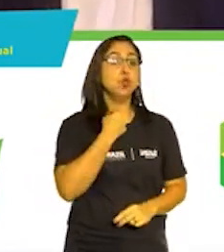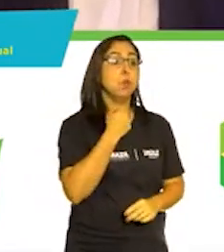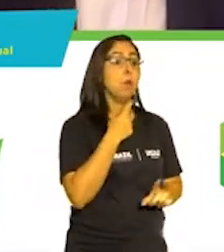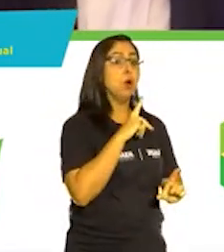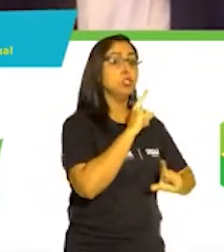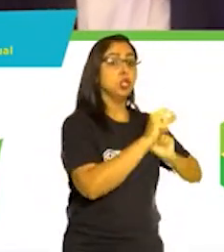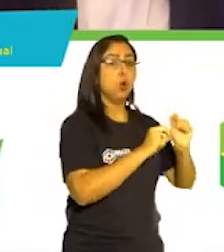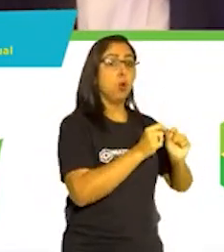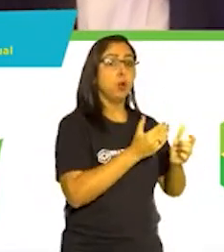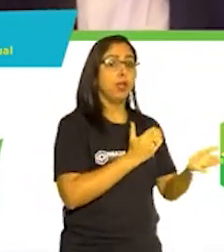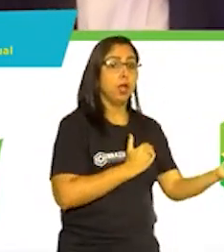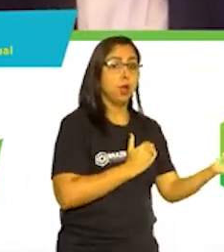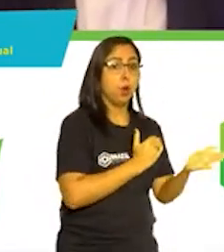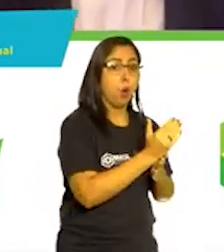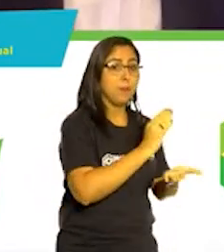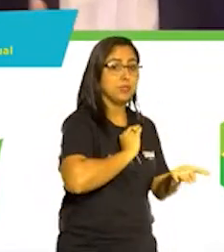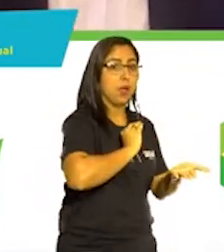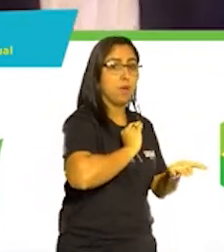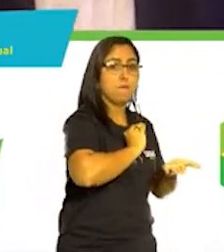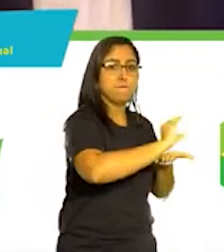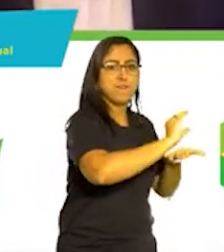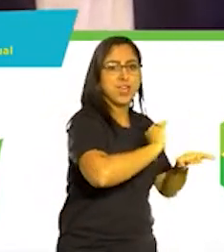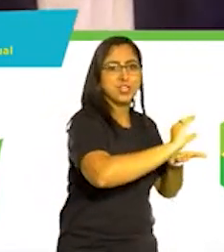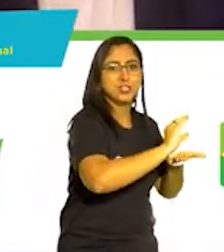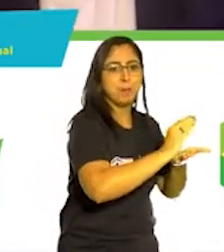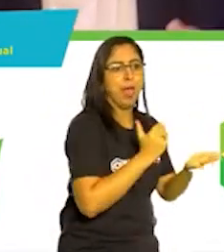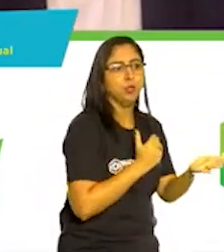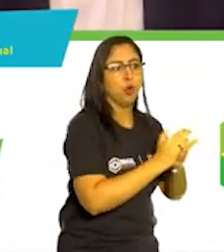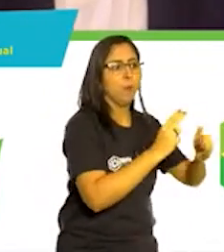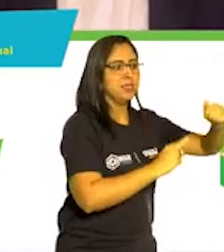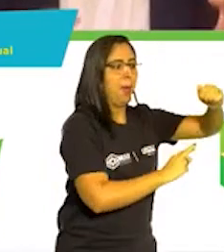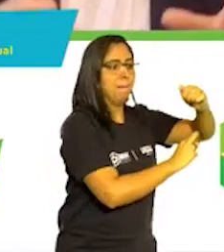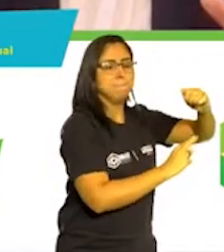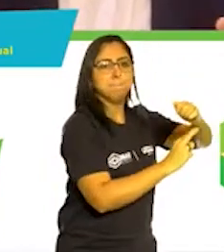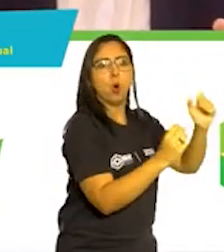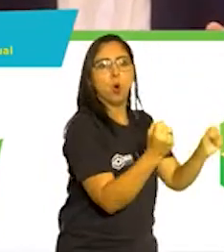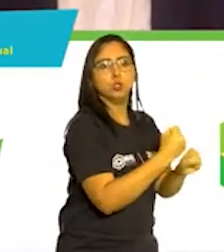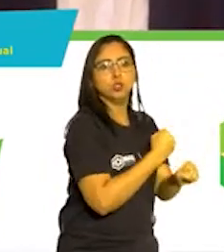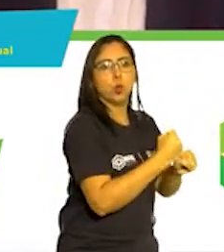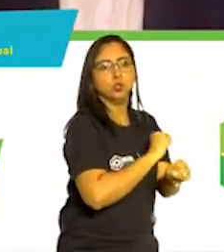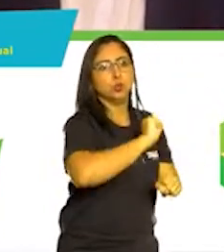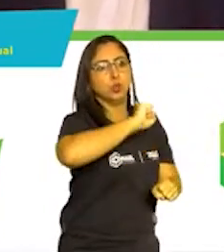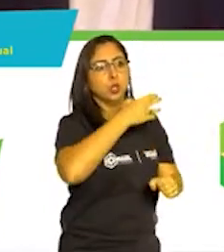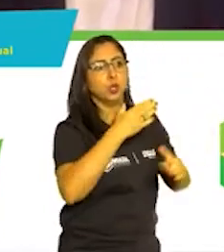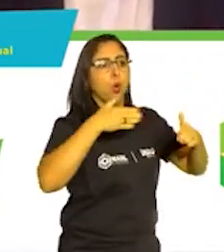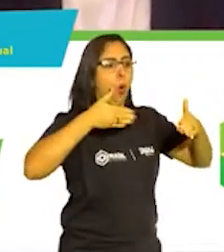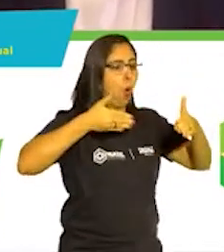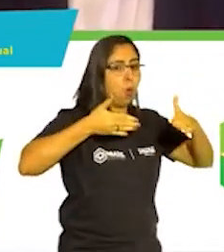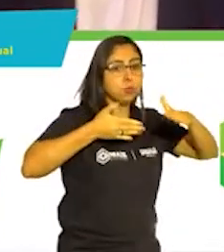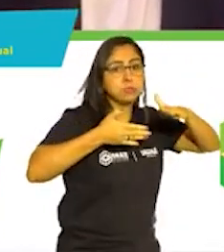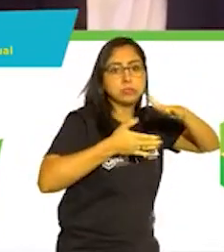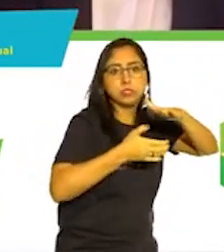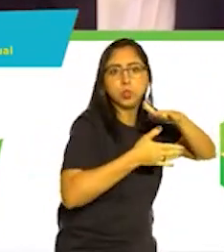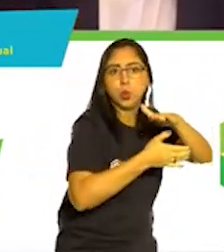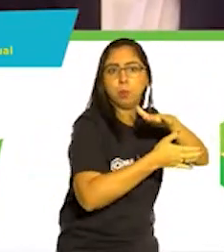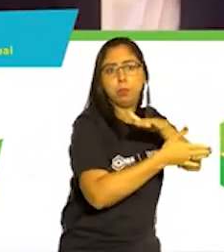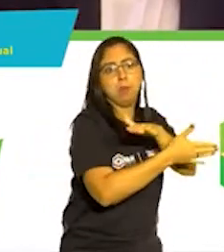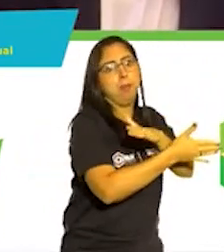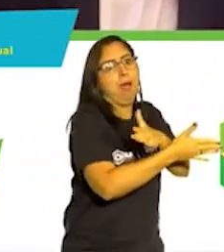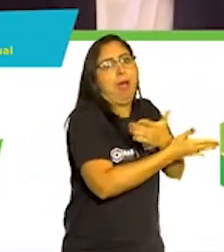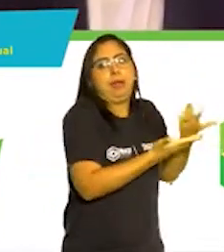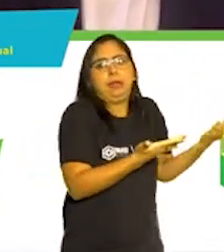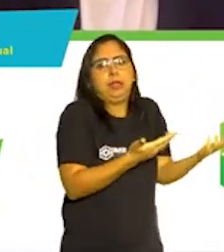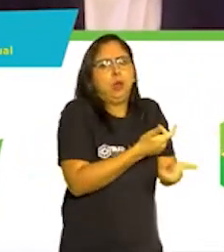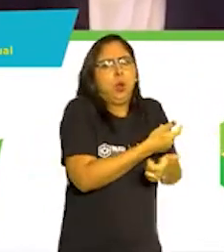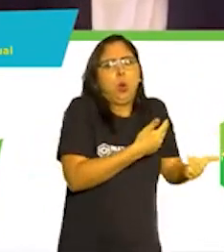para construir uma ponte no interior do Nordeste, ou um submarino nuclear, ou outro projeto de investimento que não tem absolutamente nada a ver com